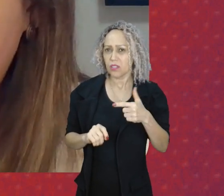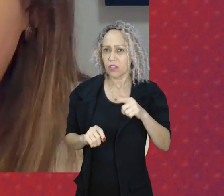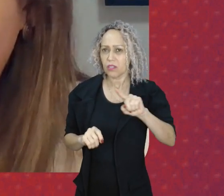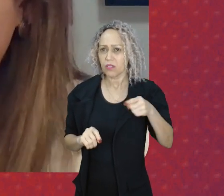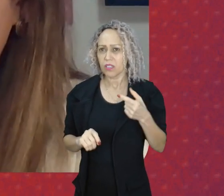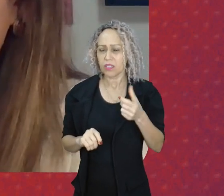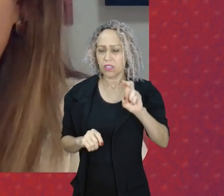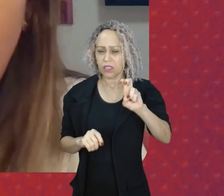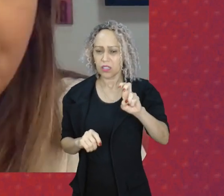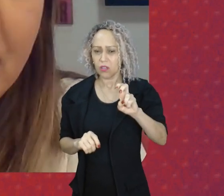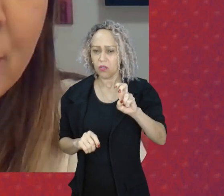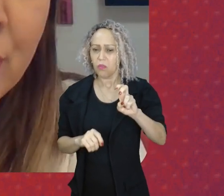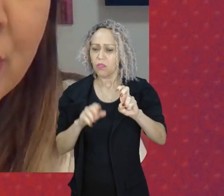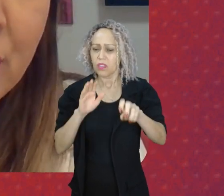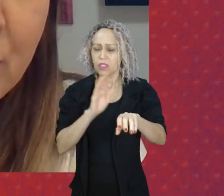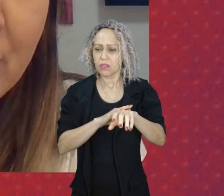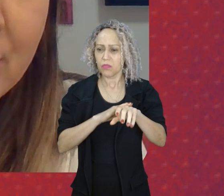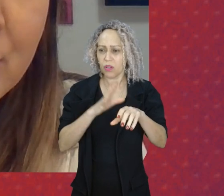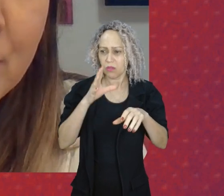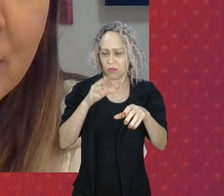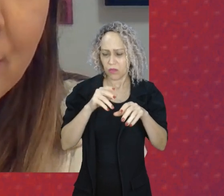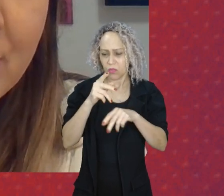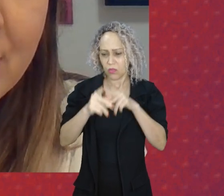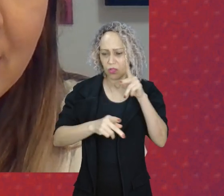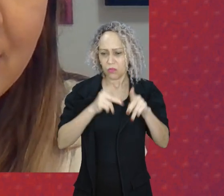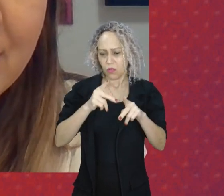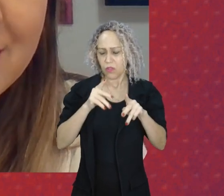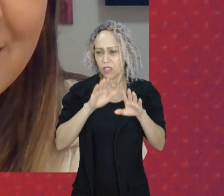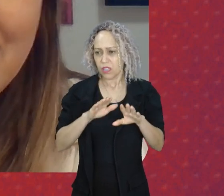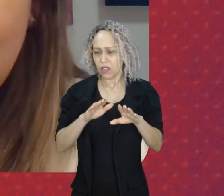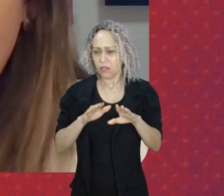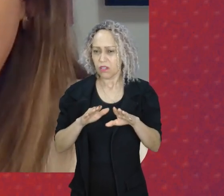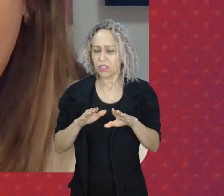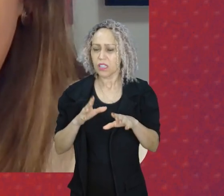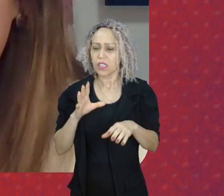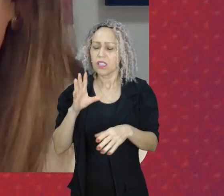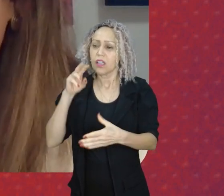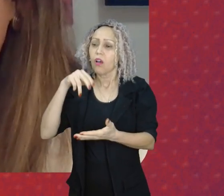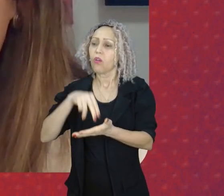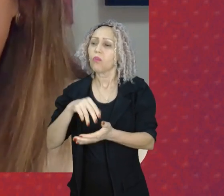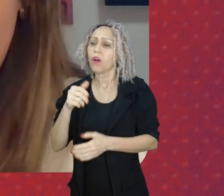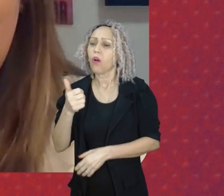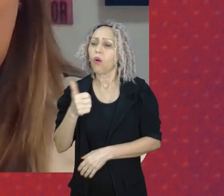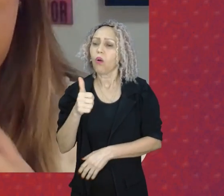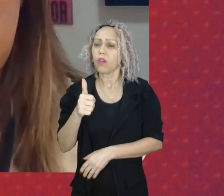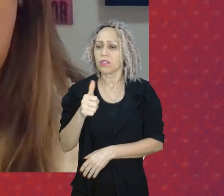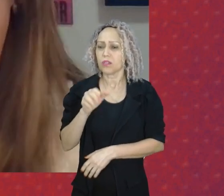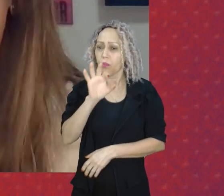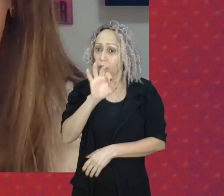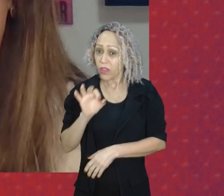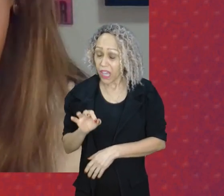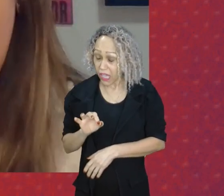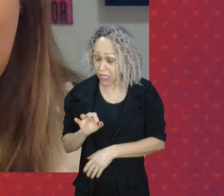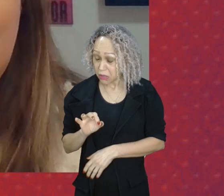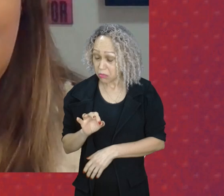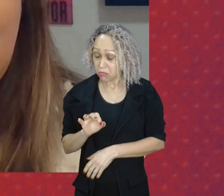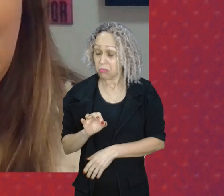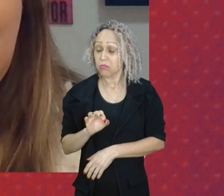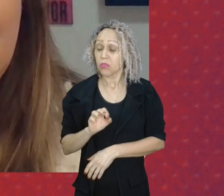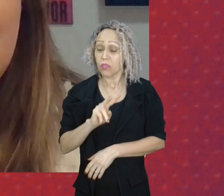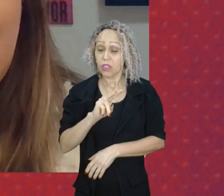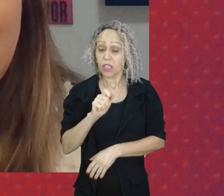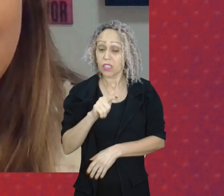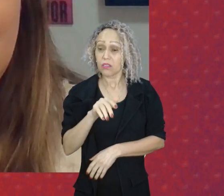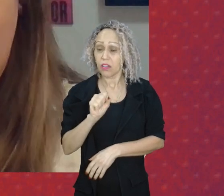da população e só ocuparão 11,3% das cadeiras. E as mulheres negras, que são a maior população